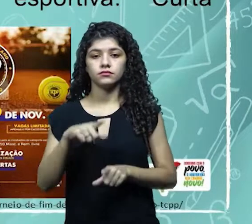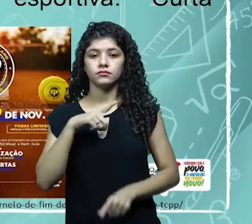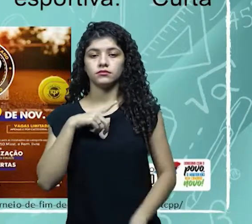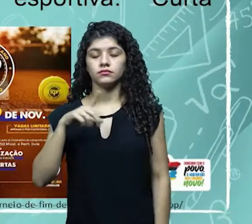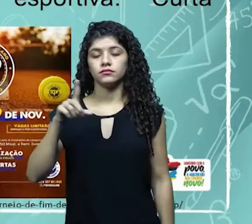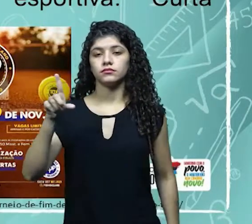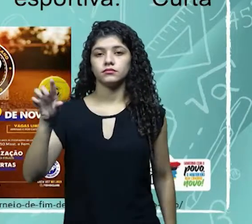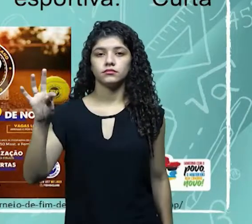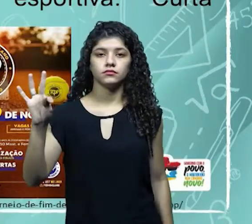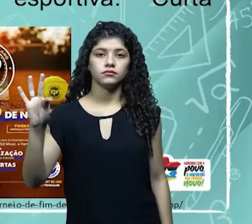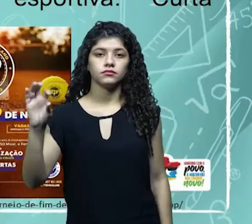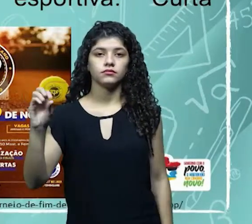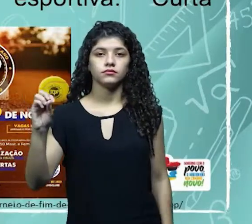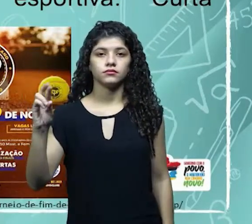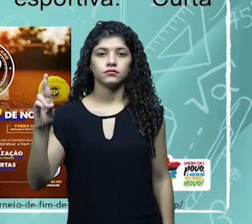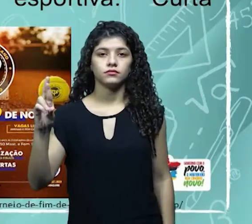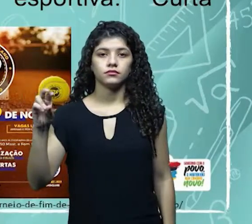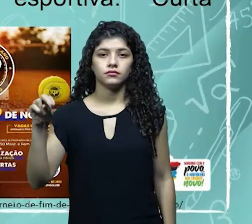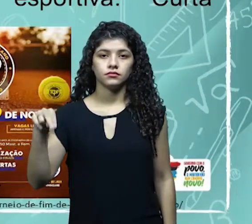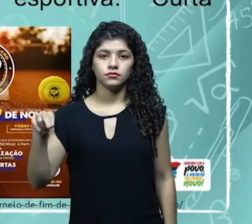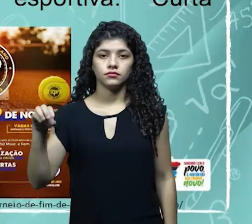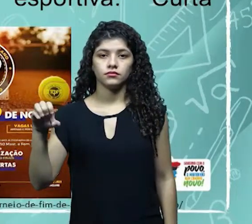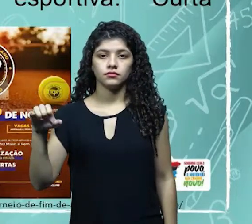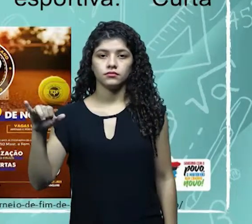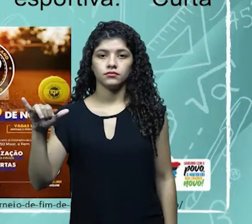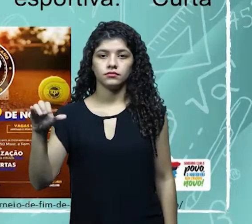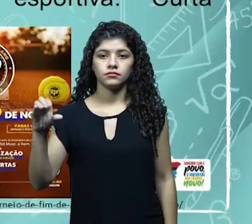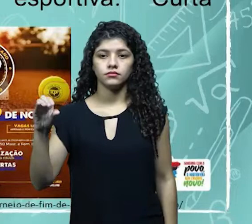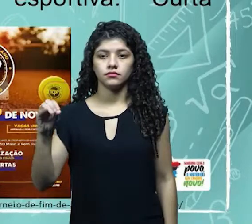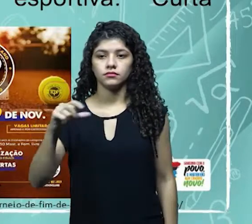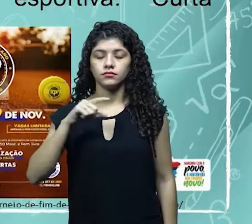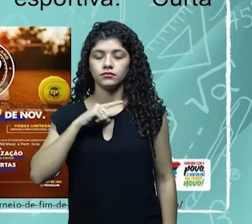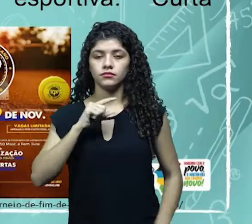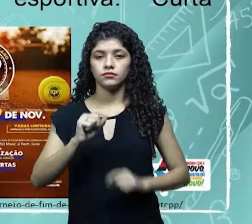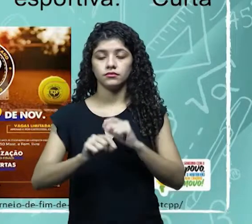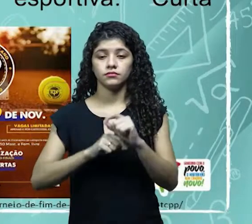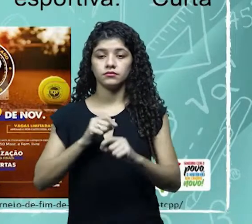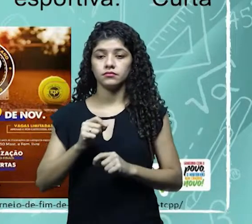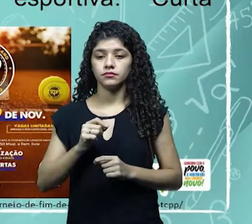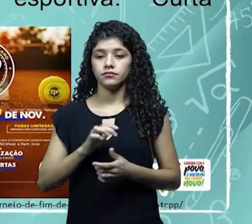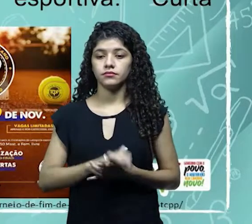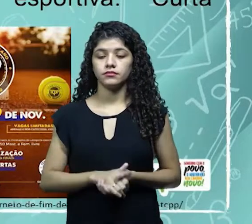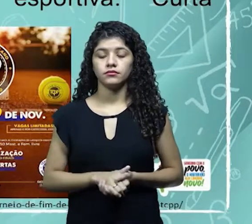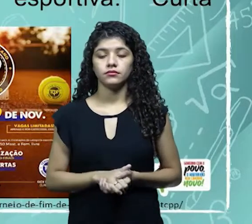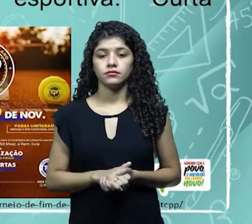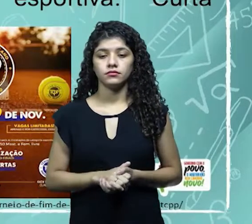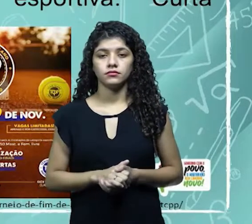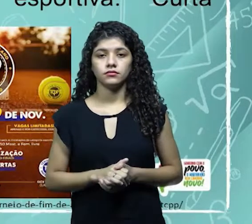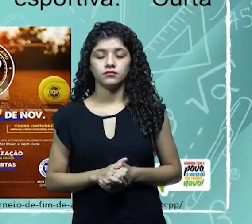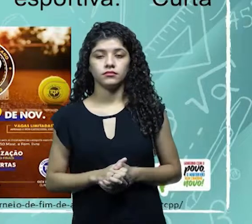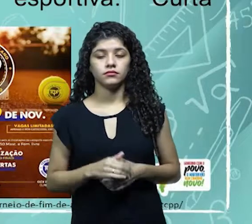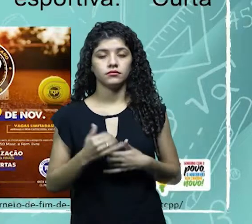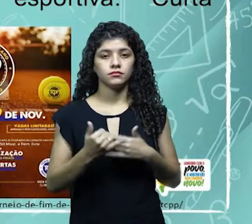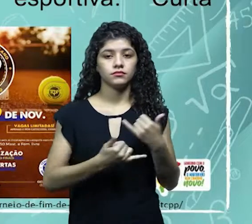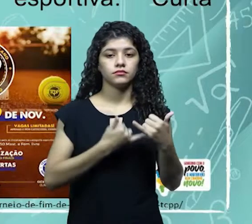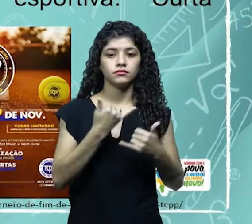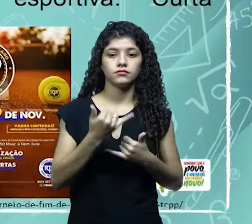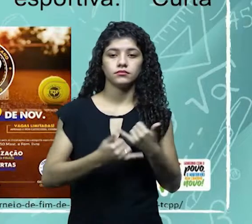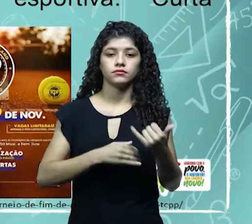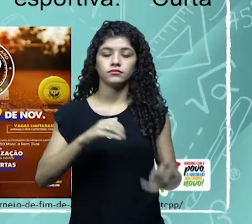e além desse tem um torneio né que privilegia o Espírito de competição